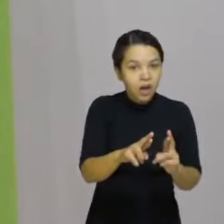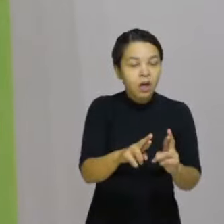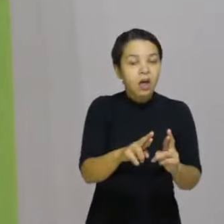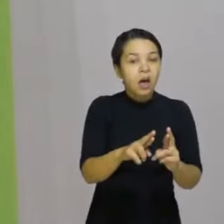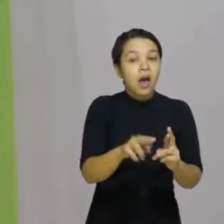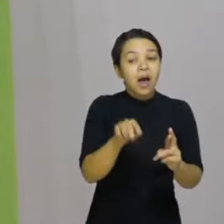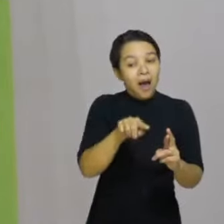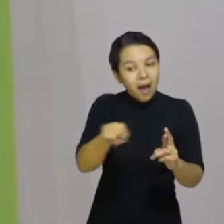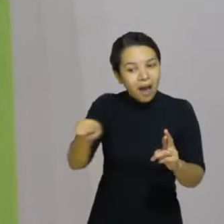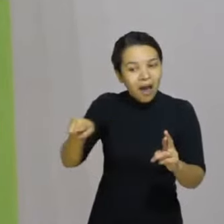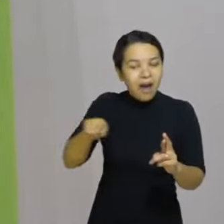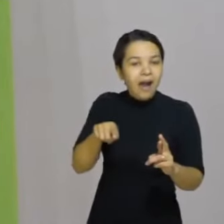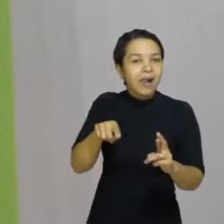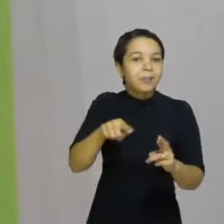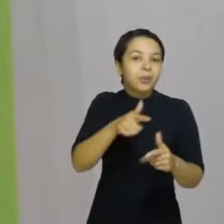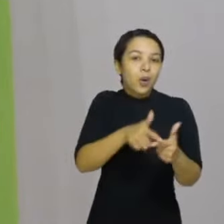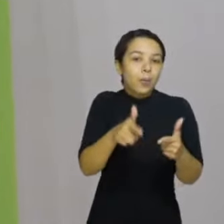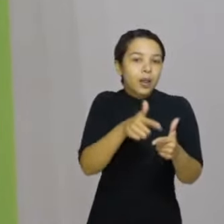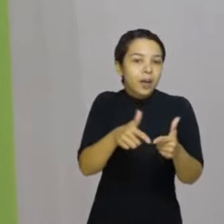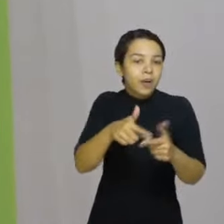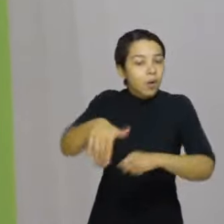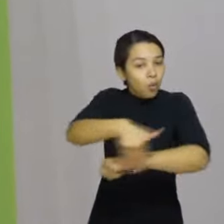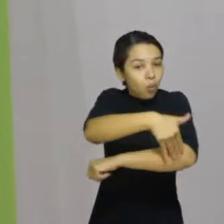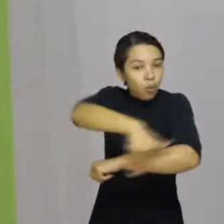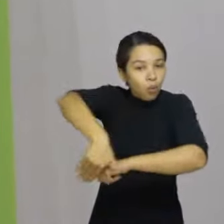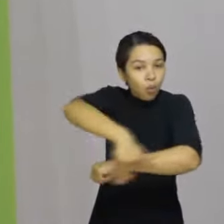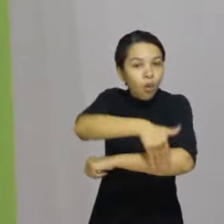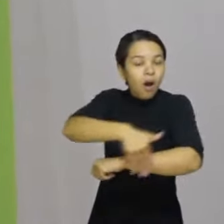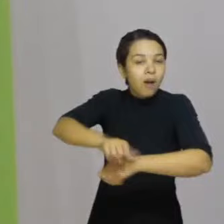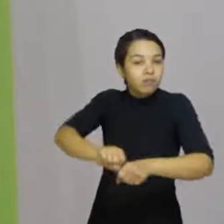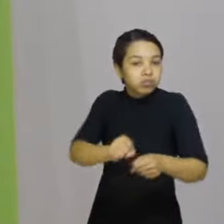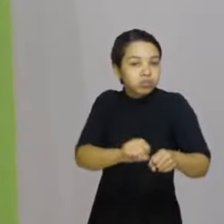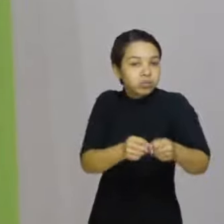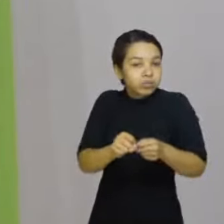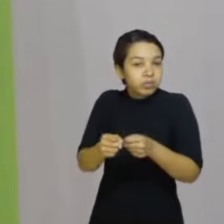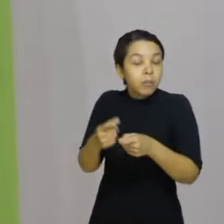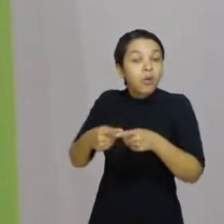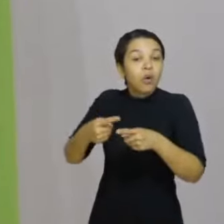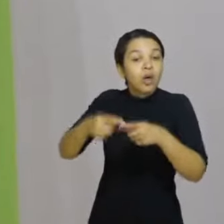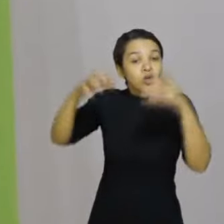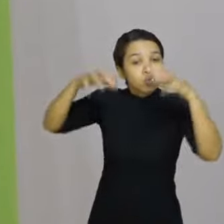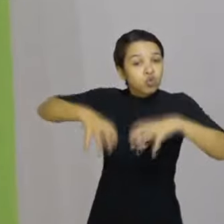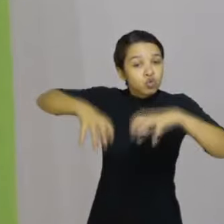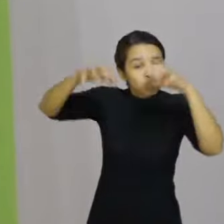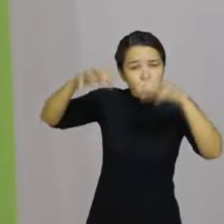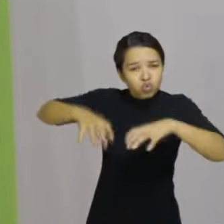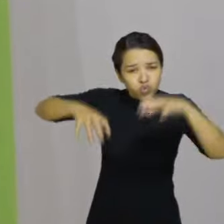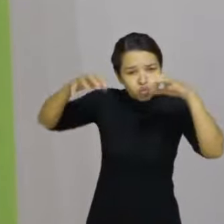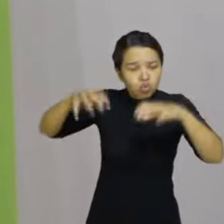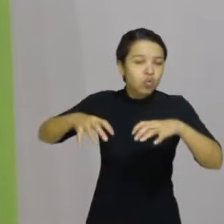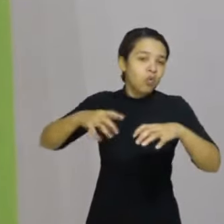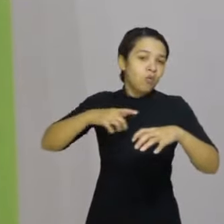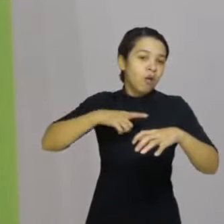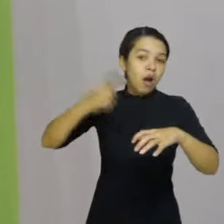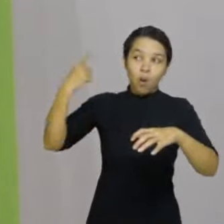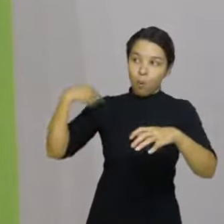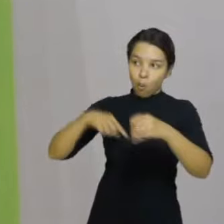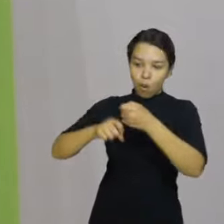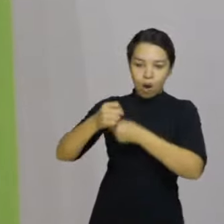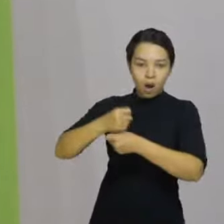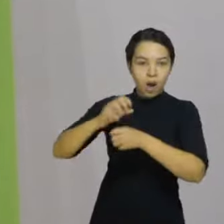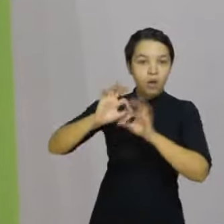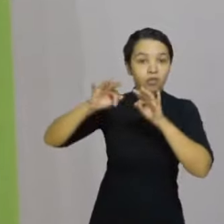tipo de problema por conta das chuvas do final do ano passado e do início desse ano. Qual foi a